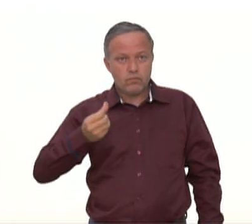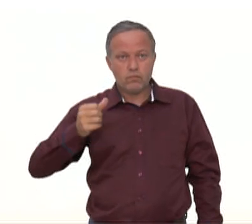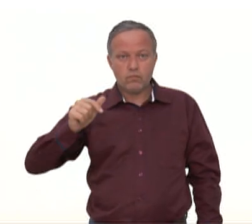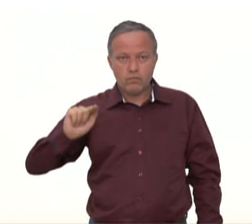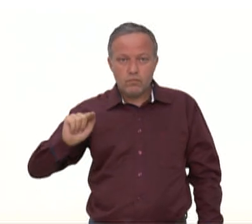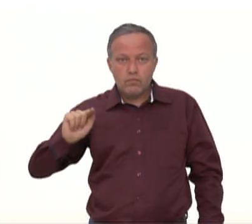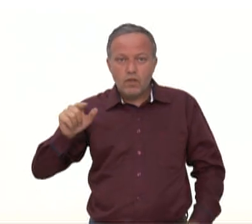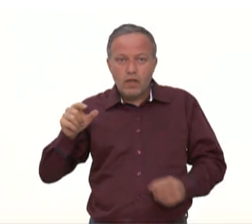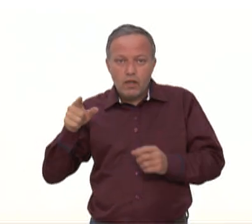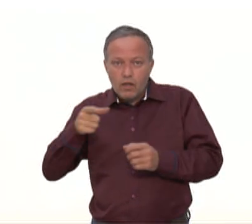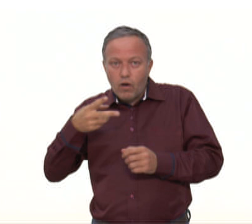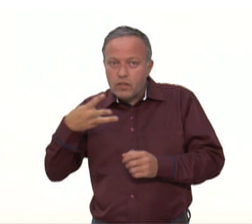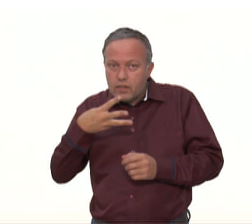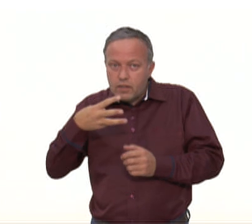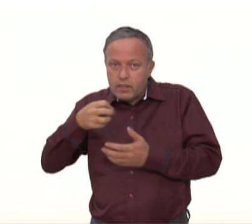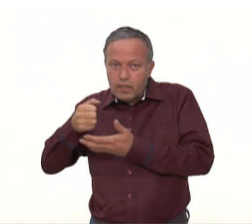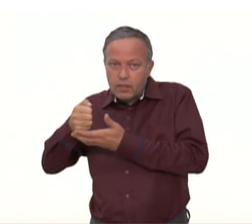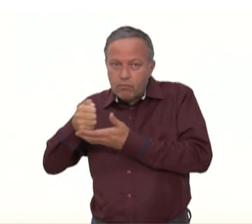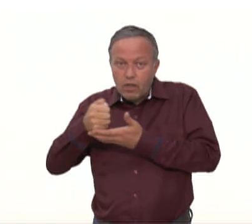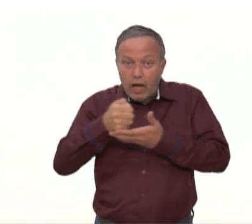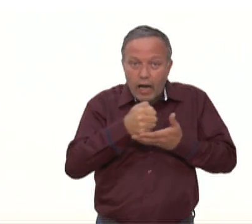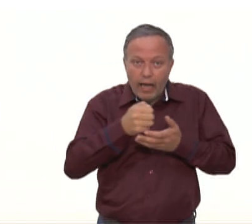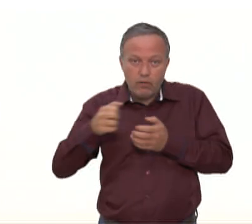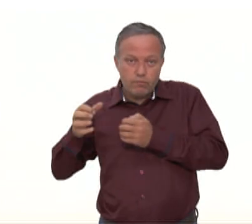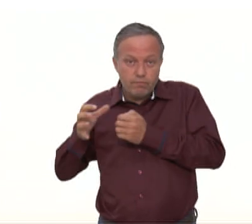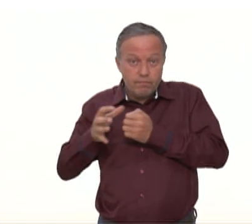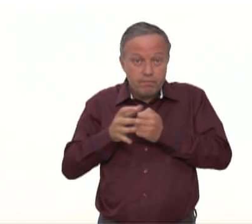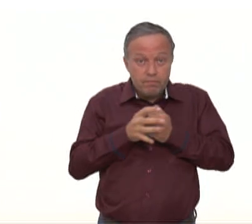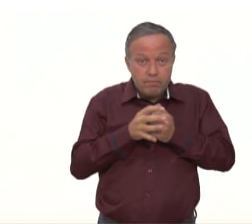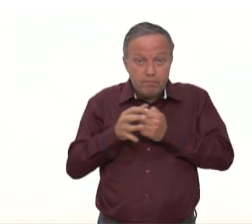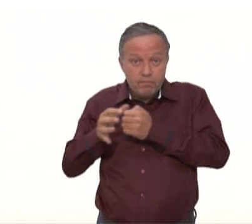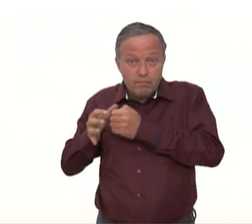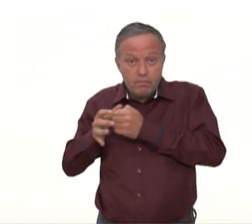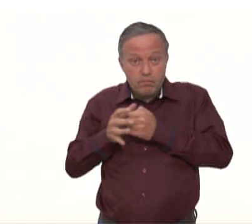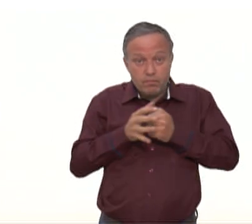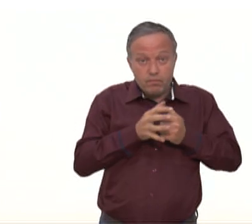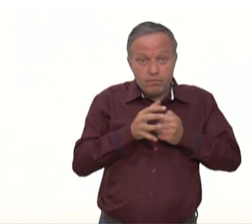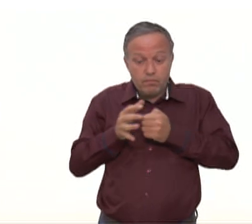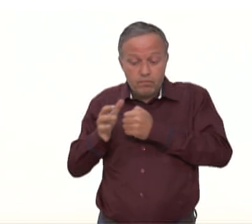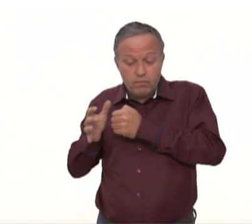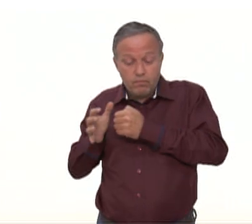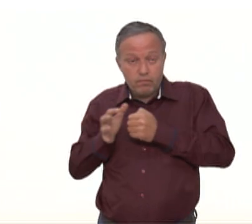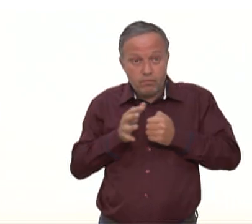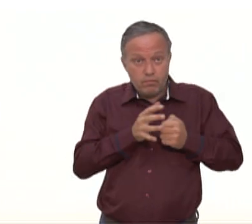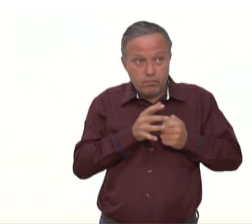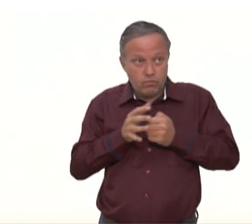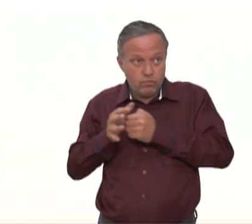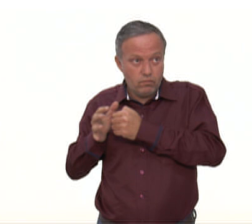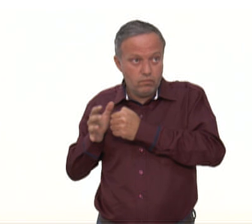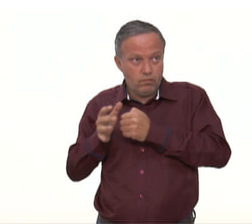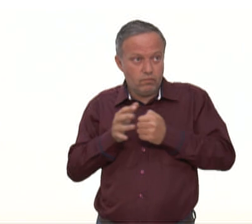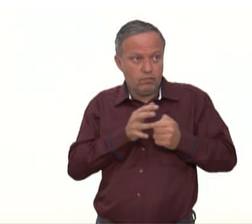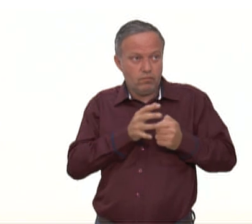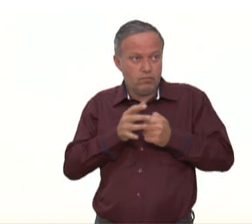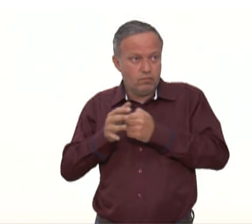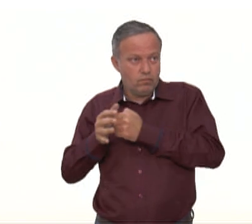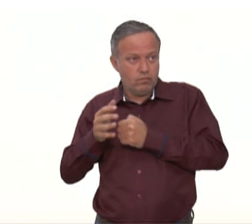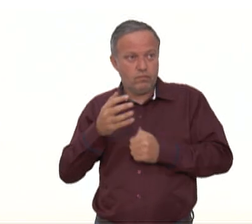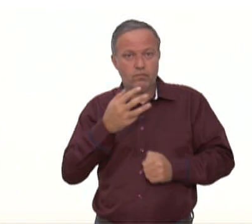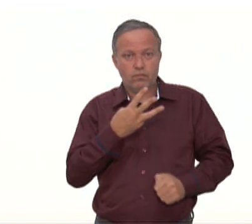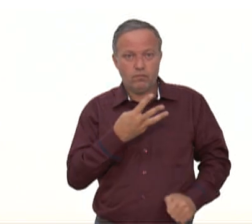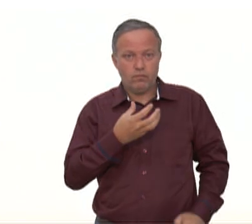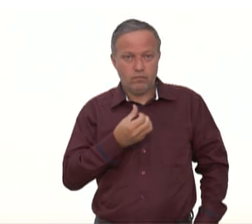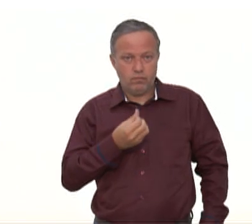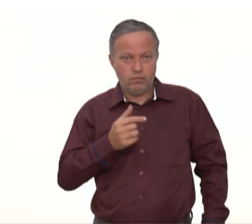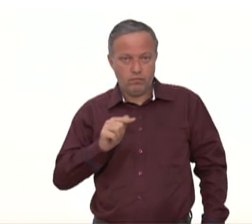condutores, certo? Então assim, tendo ali o componente 3, 6 e 7, temos então como resposta ali a letra